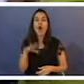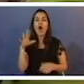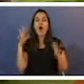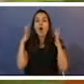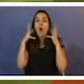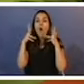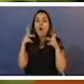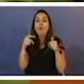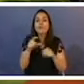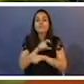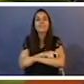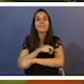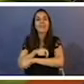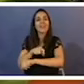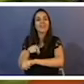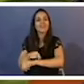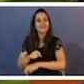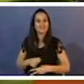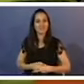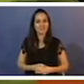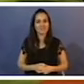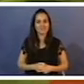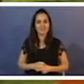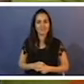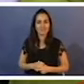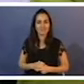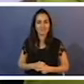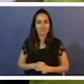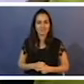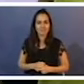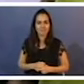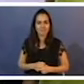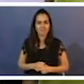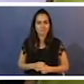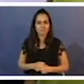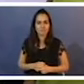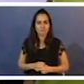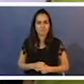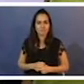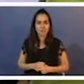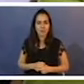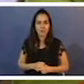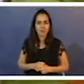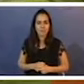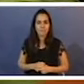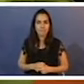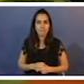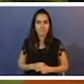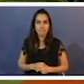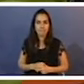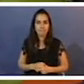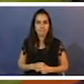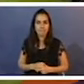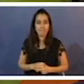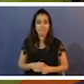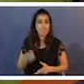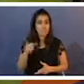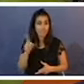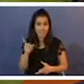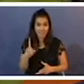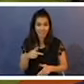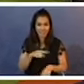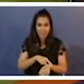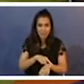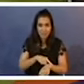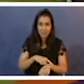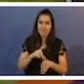ou onça-pintada então inscreva aí no primeiro espaço E aí e se não der depois